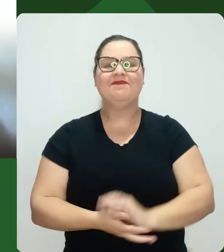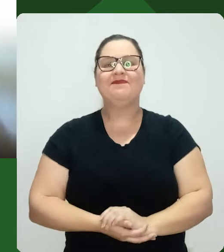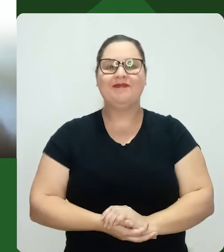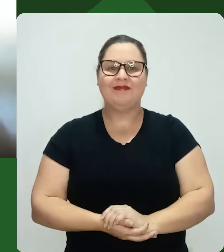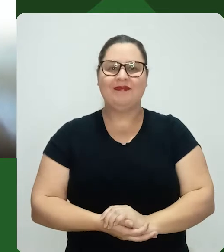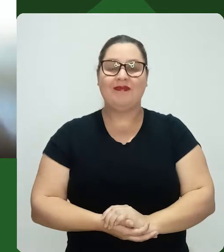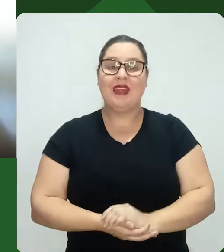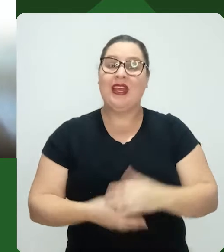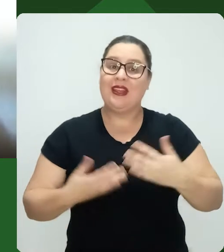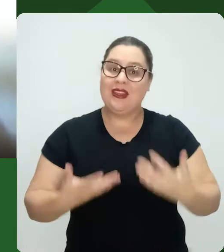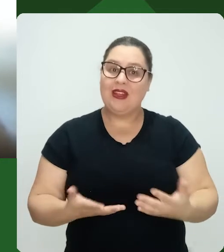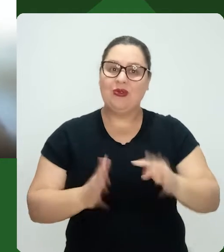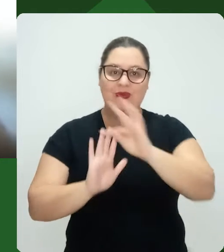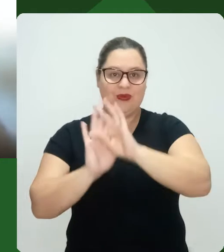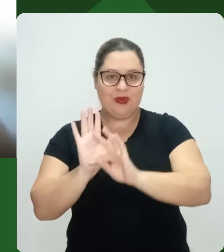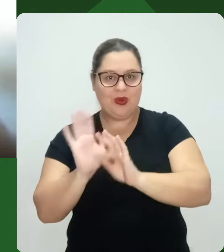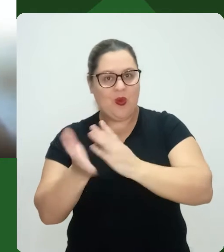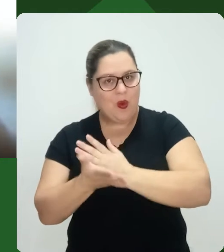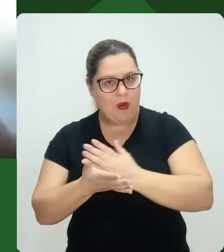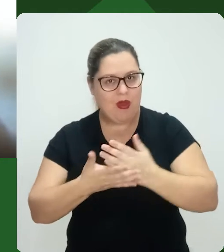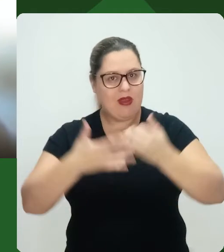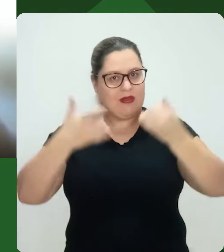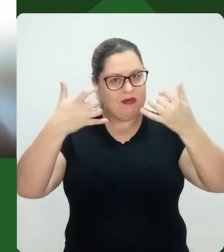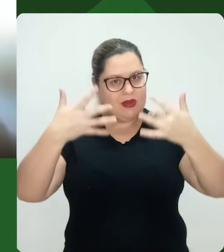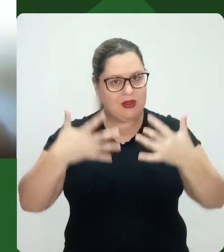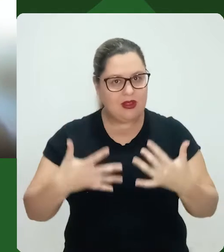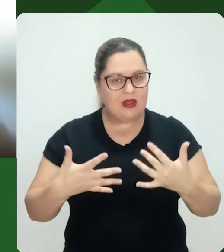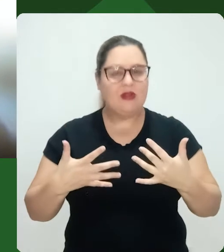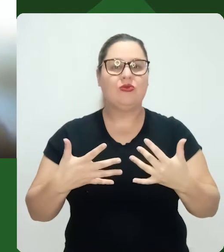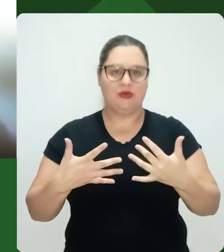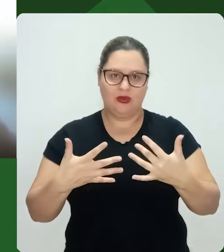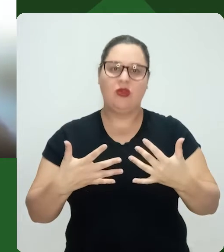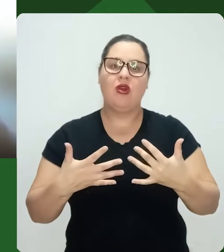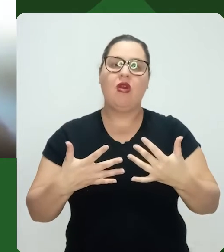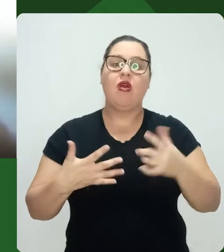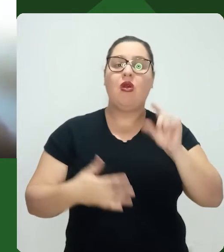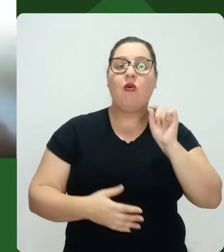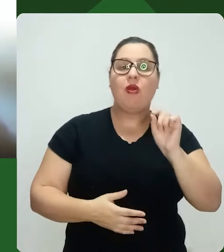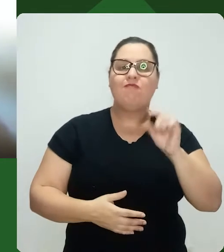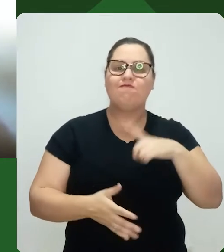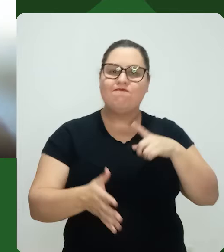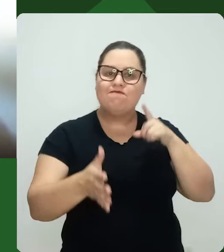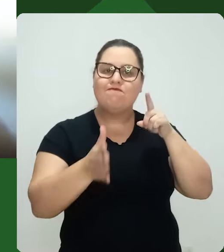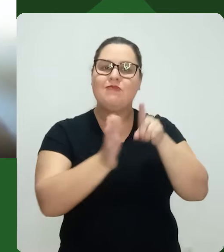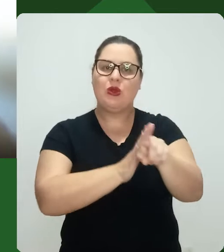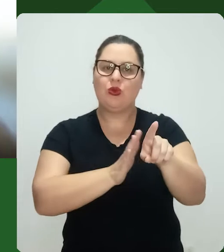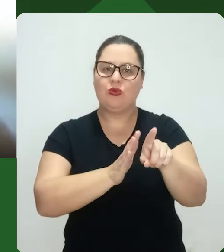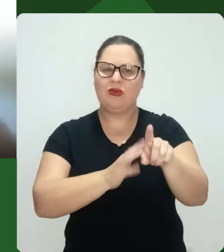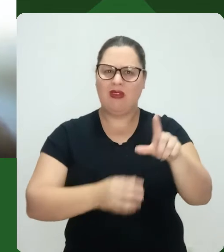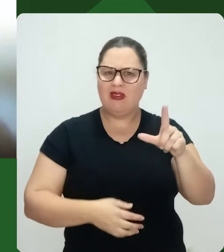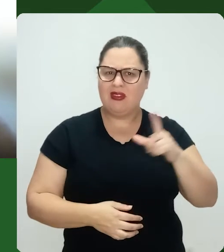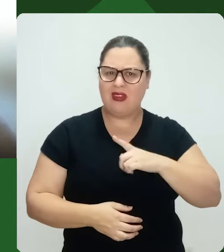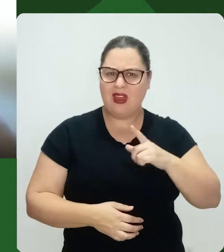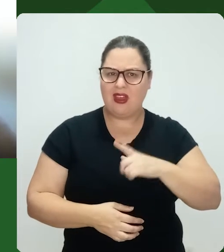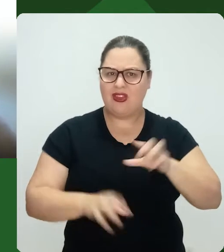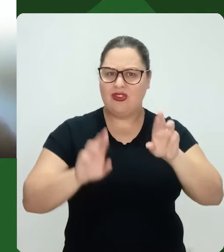conseguido, sobre o que é história, né, que é o título dele. E o texto começa